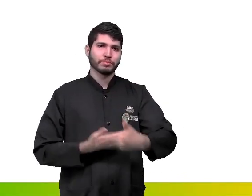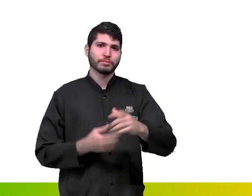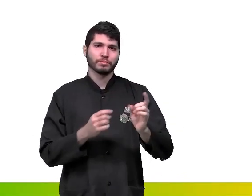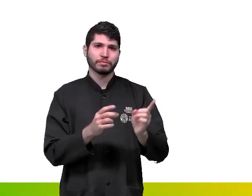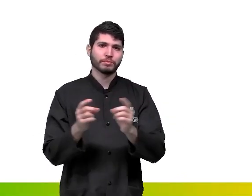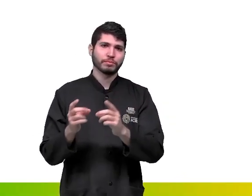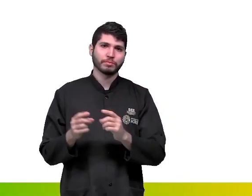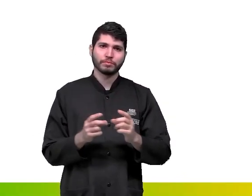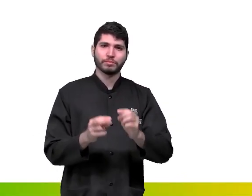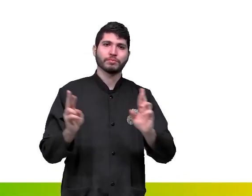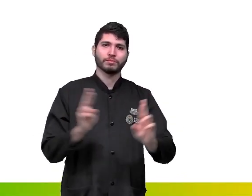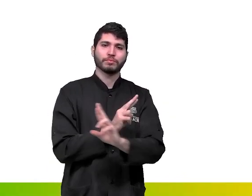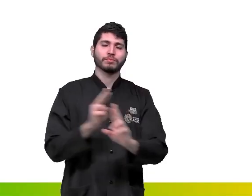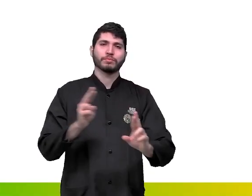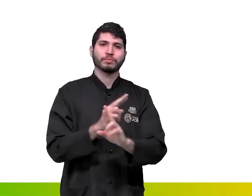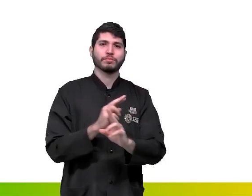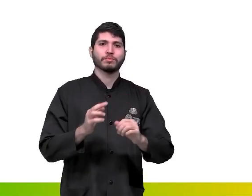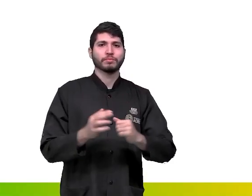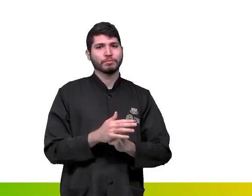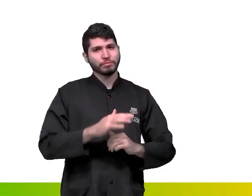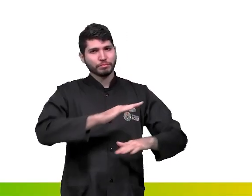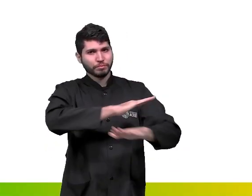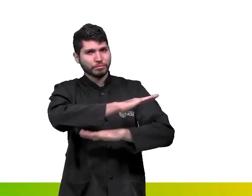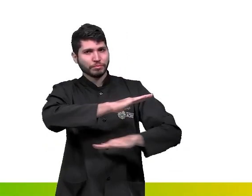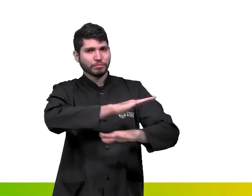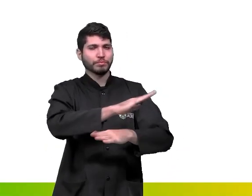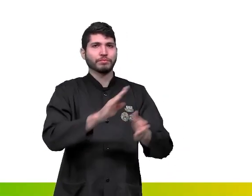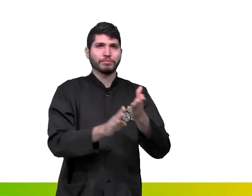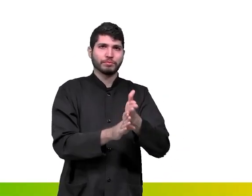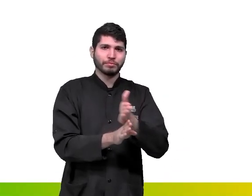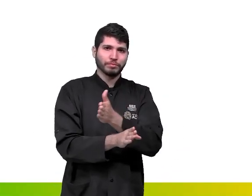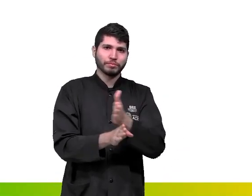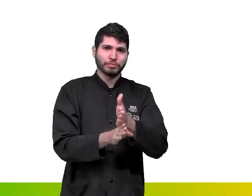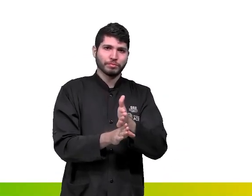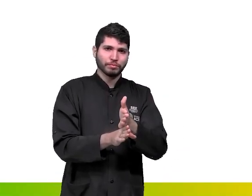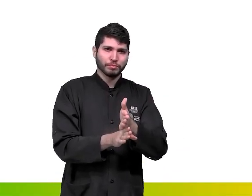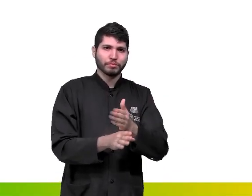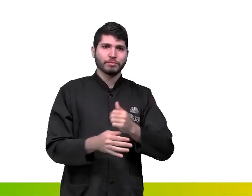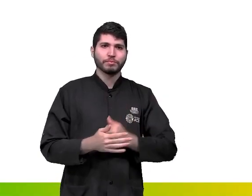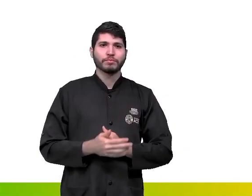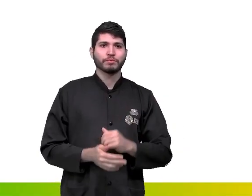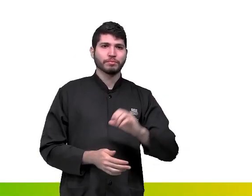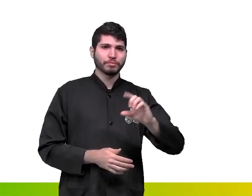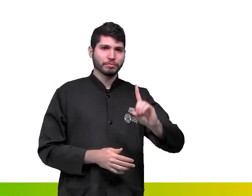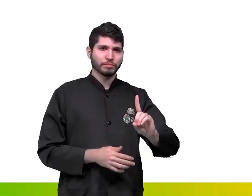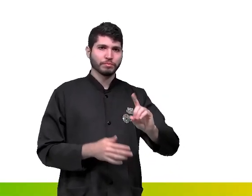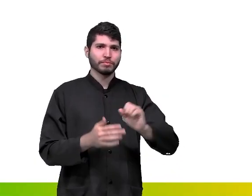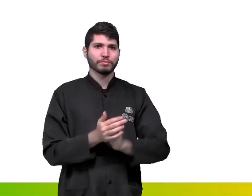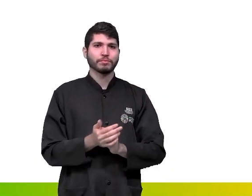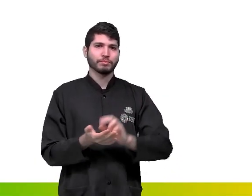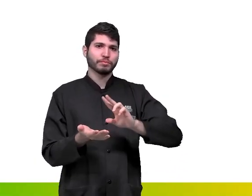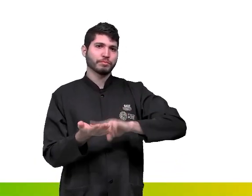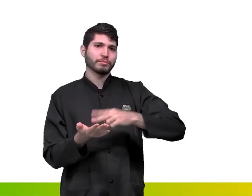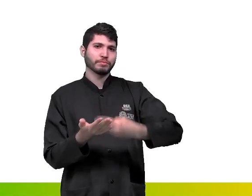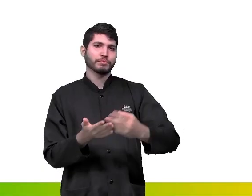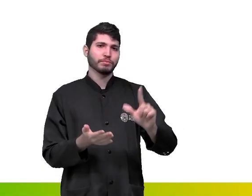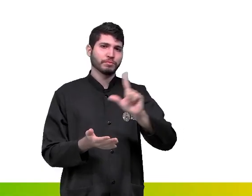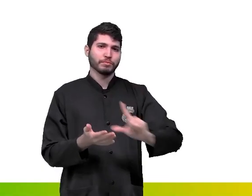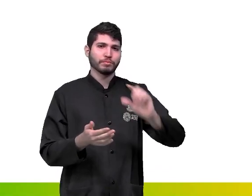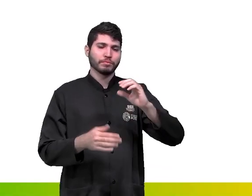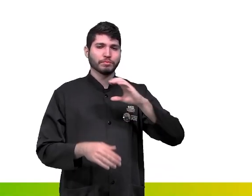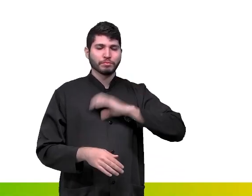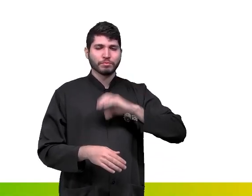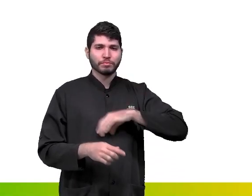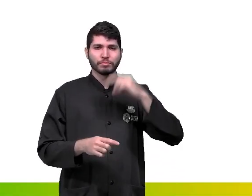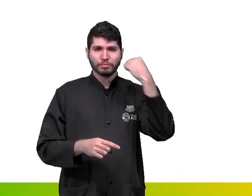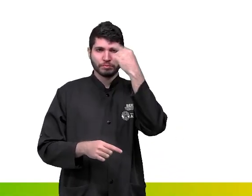e relações informais na fronteira? Provavelmente. Em traduções literárias? Tampouco. Em programa de